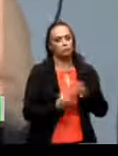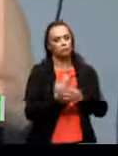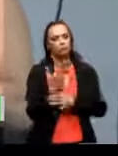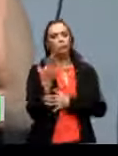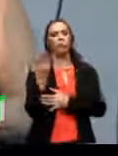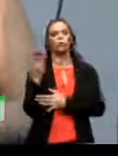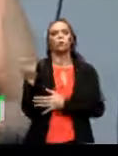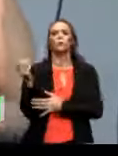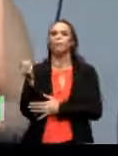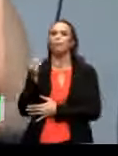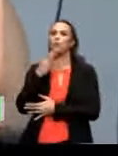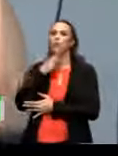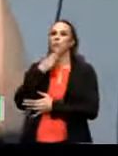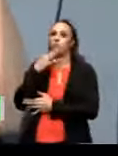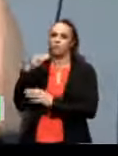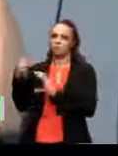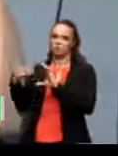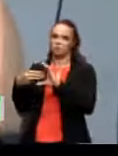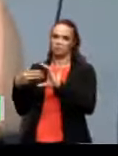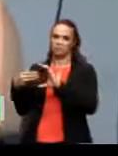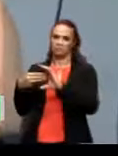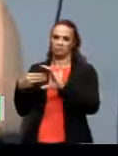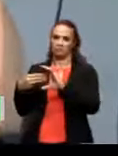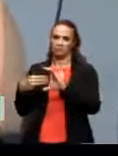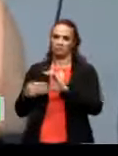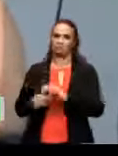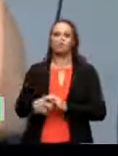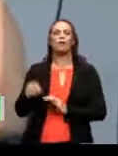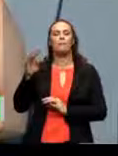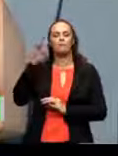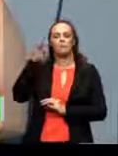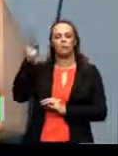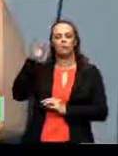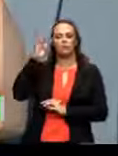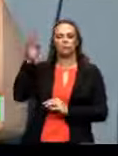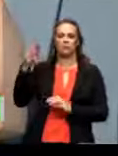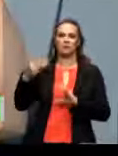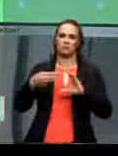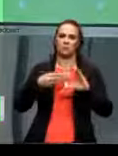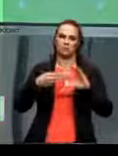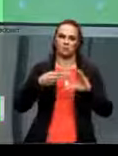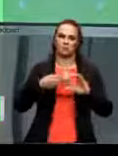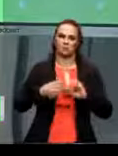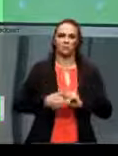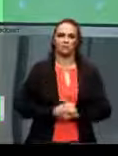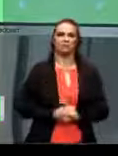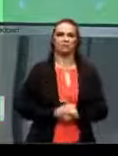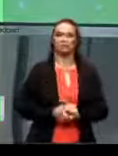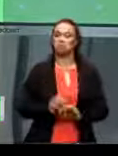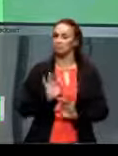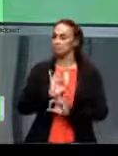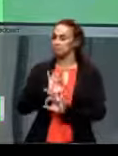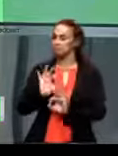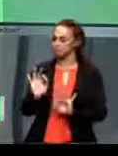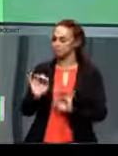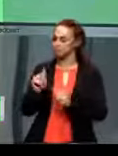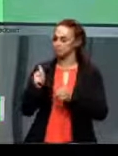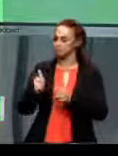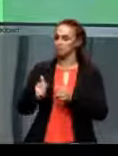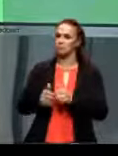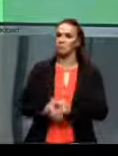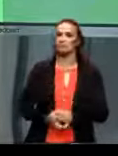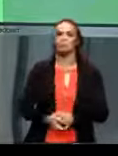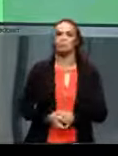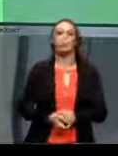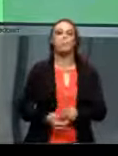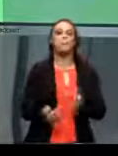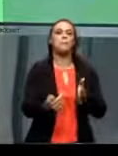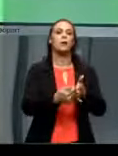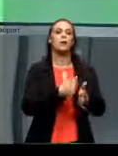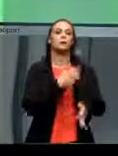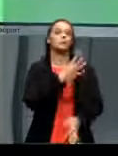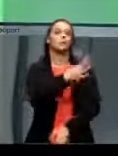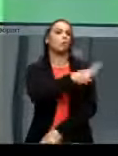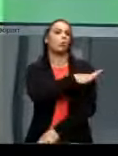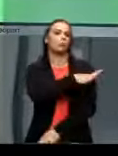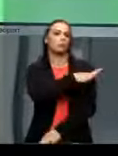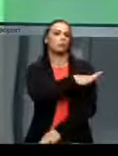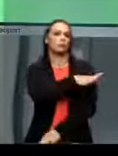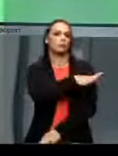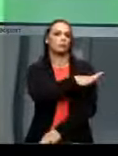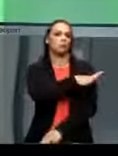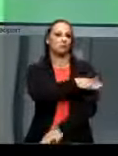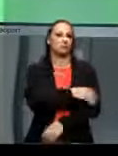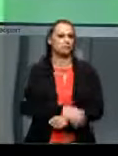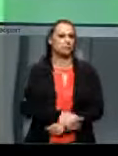pré-existente, ok? Então essa que é a teoria celular. Ótimo. 4º ano. Olha